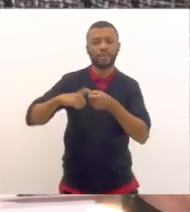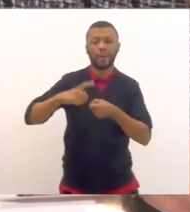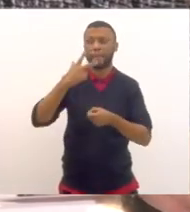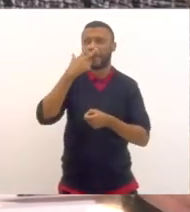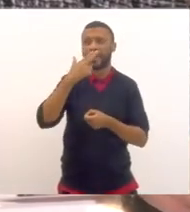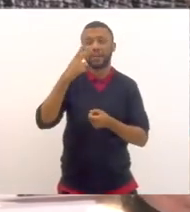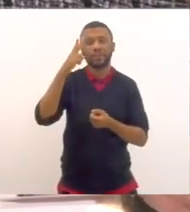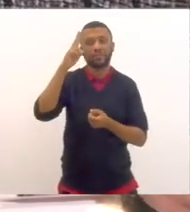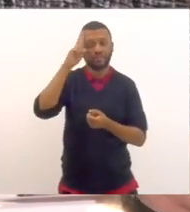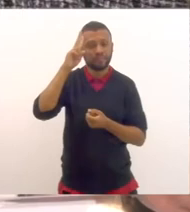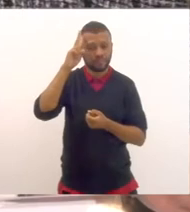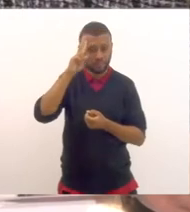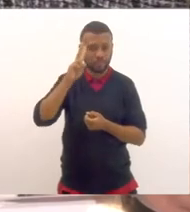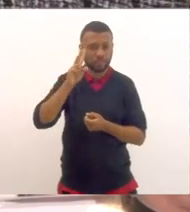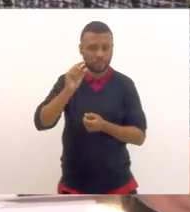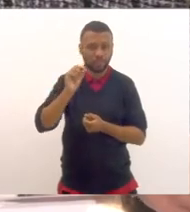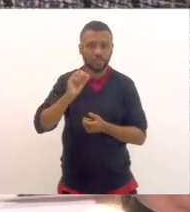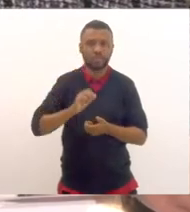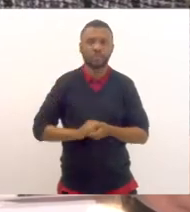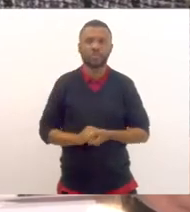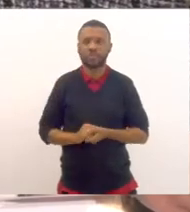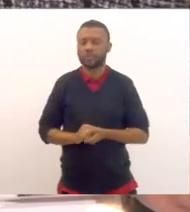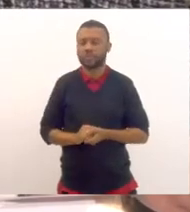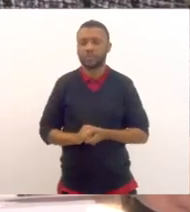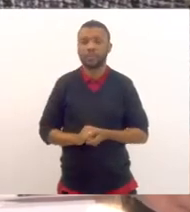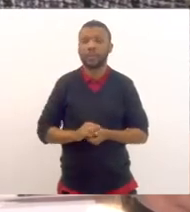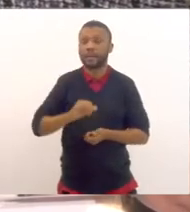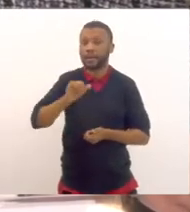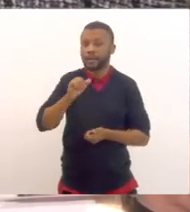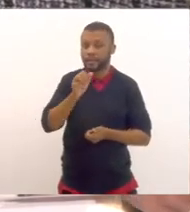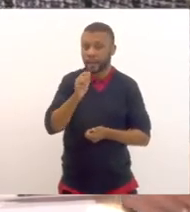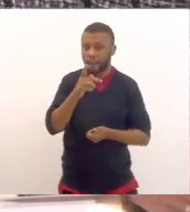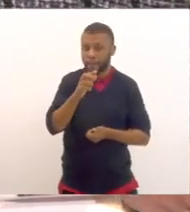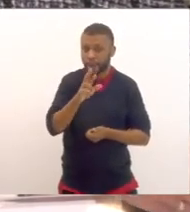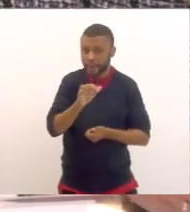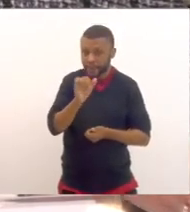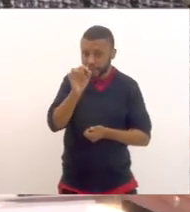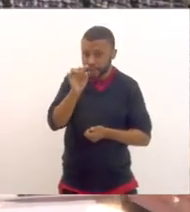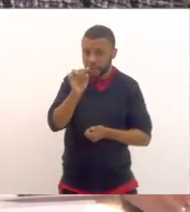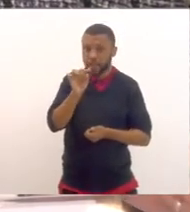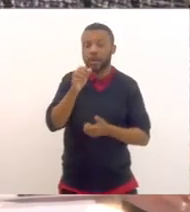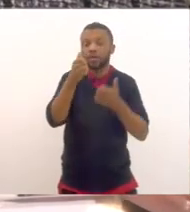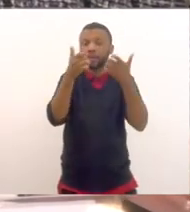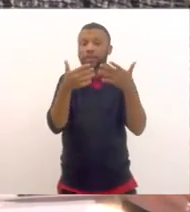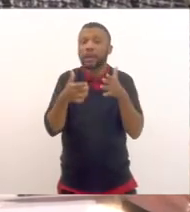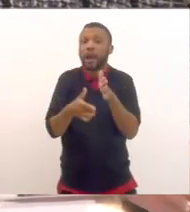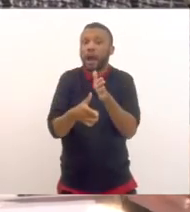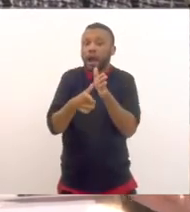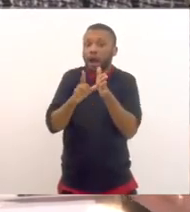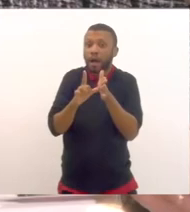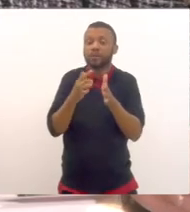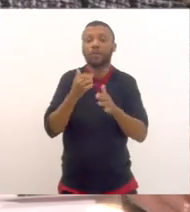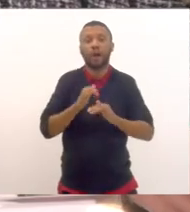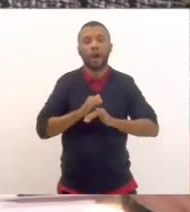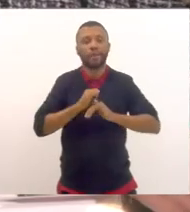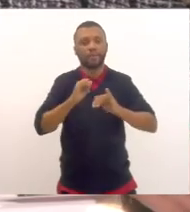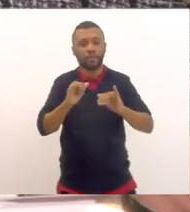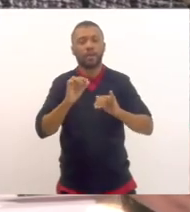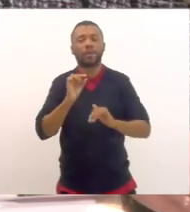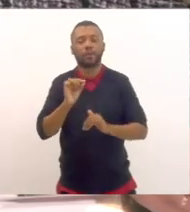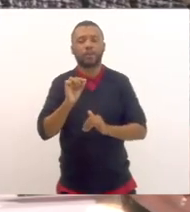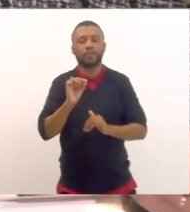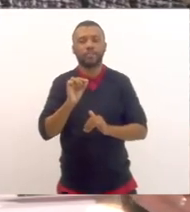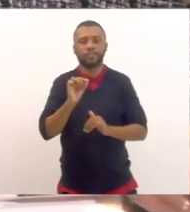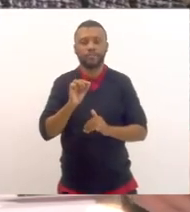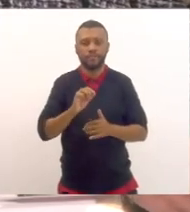memória de milionários foi de Japeri eu falei lá the Hut eu avisei ao